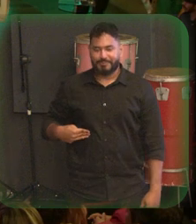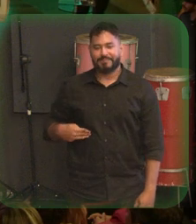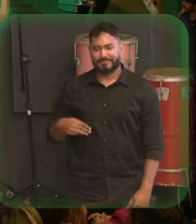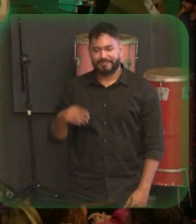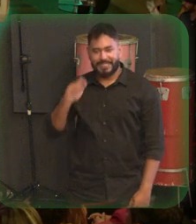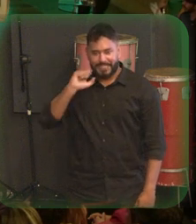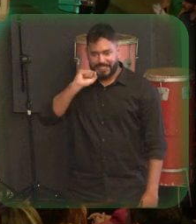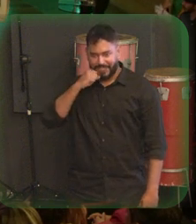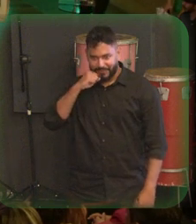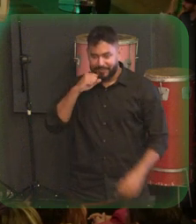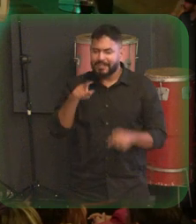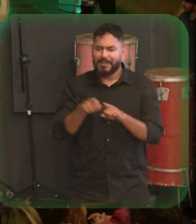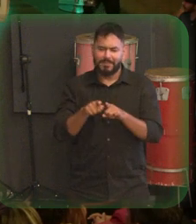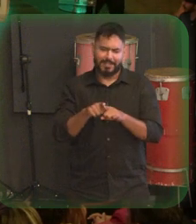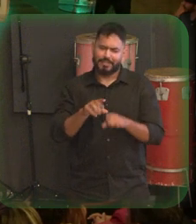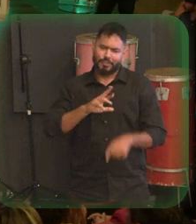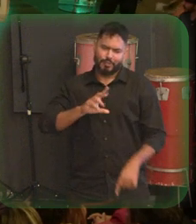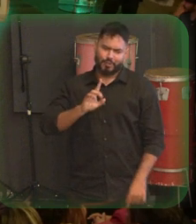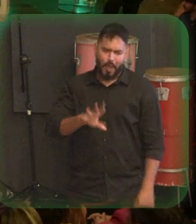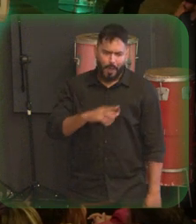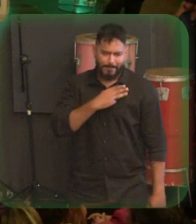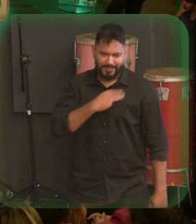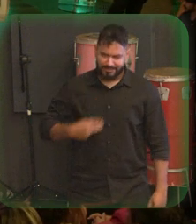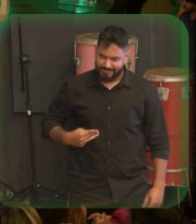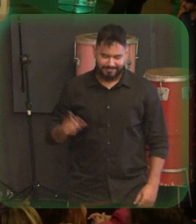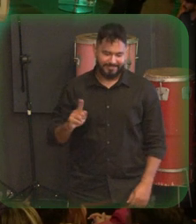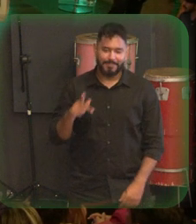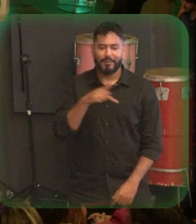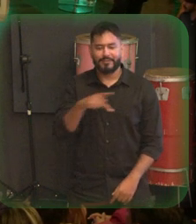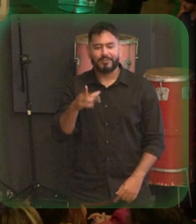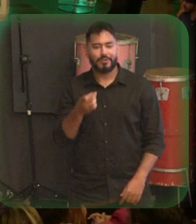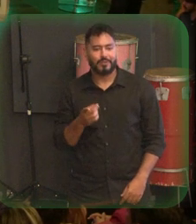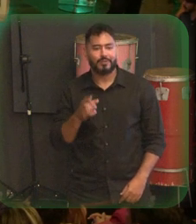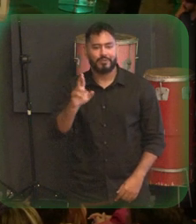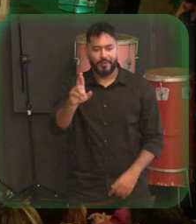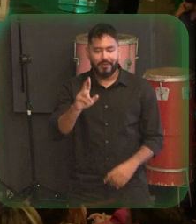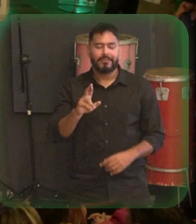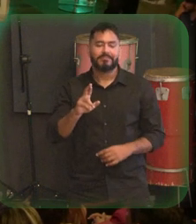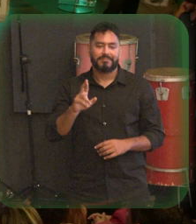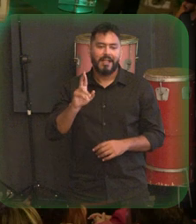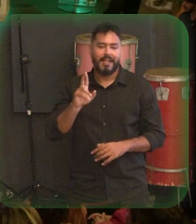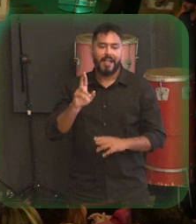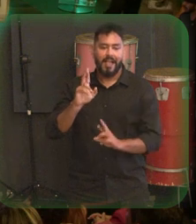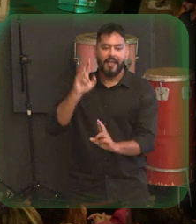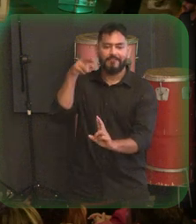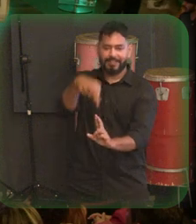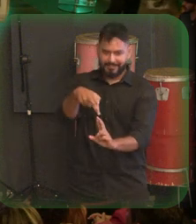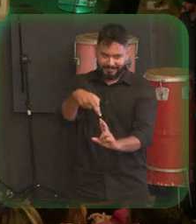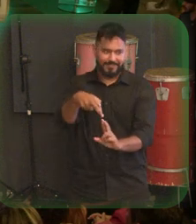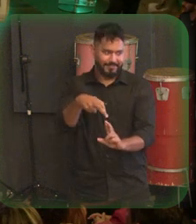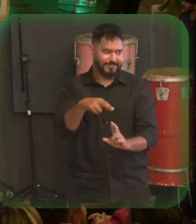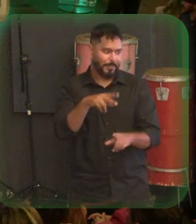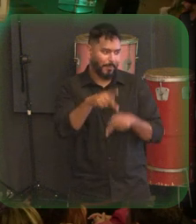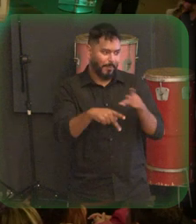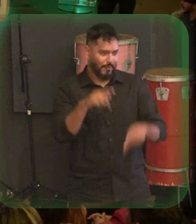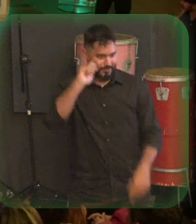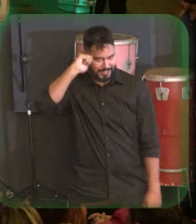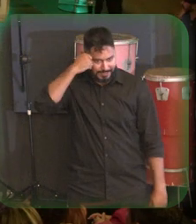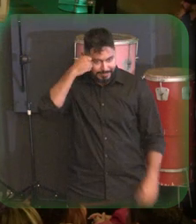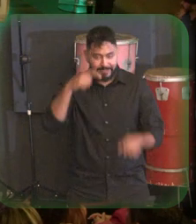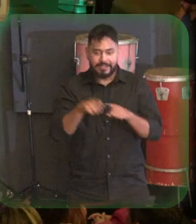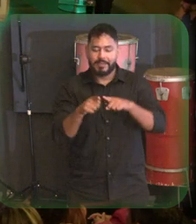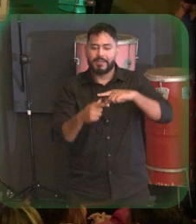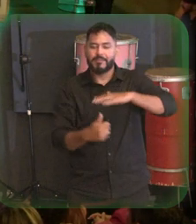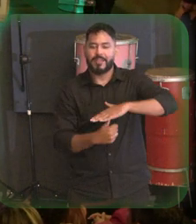né, professor, doutor e referência para todo o nosso povo, né, o magnífico reitor, professor José Carlos